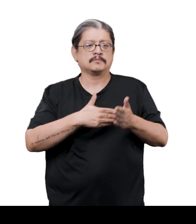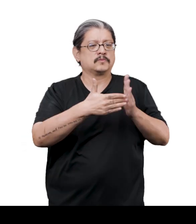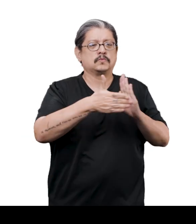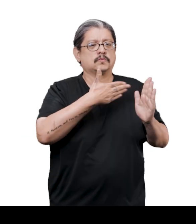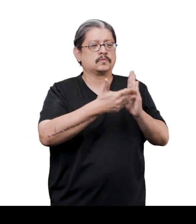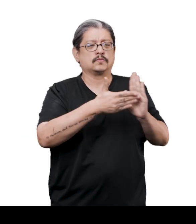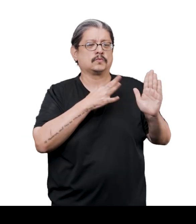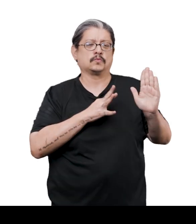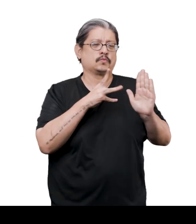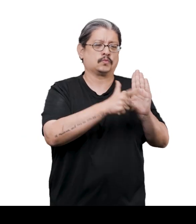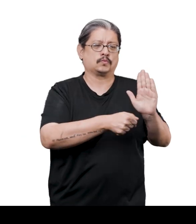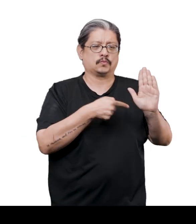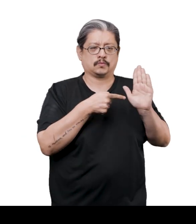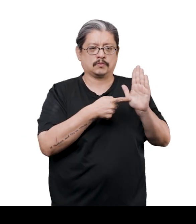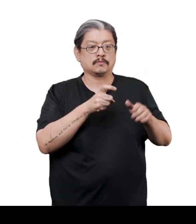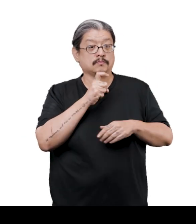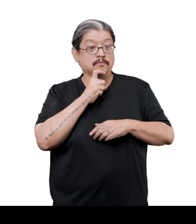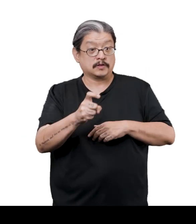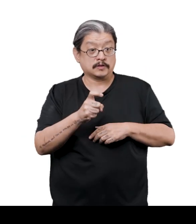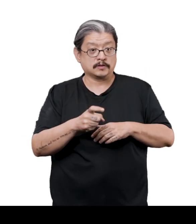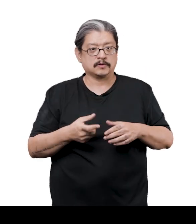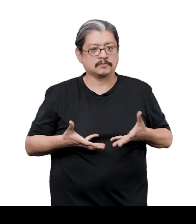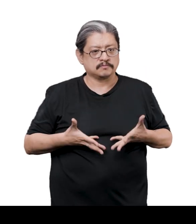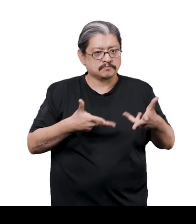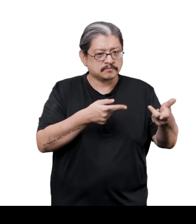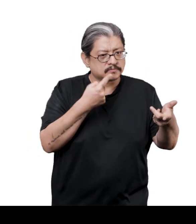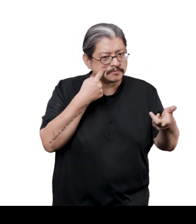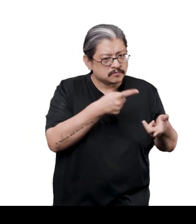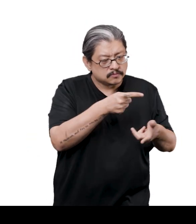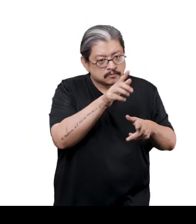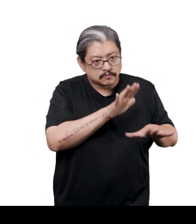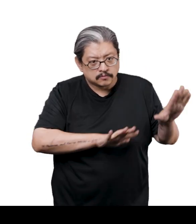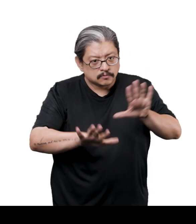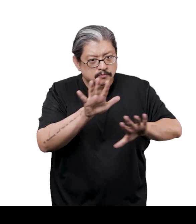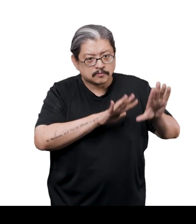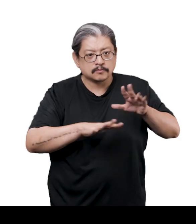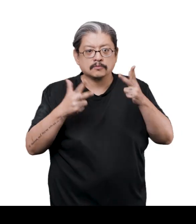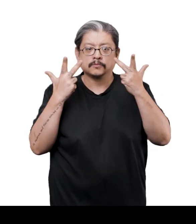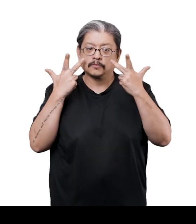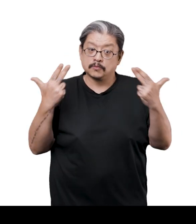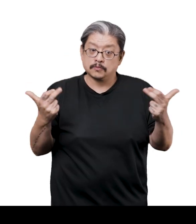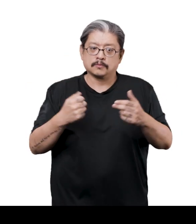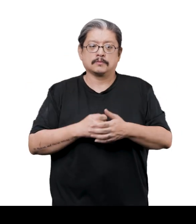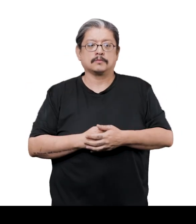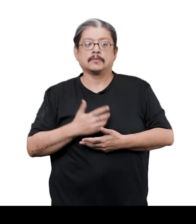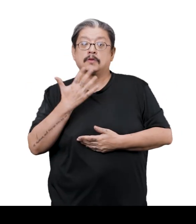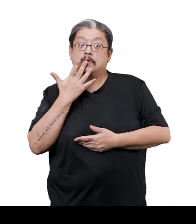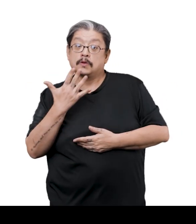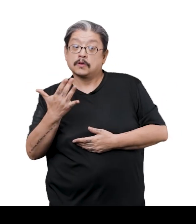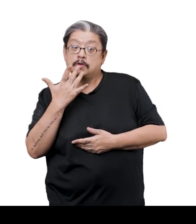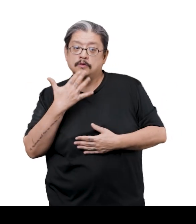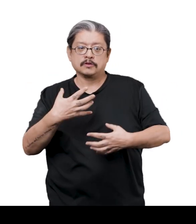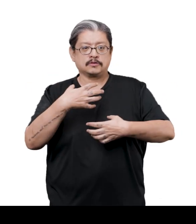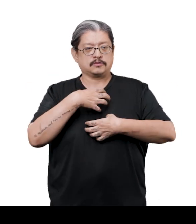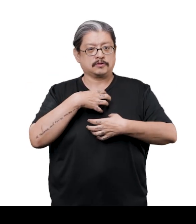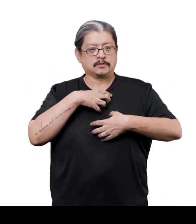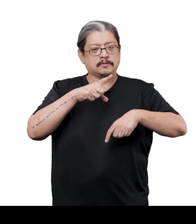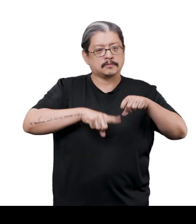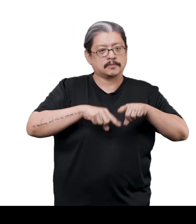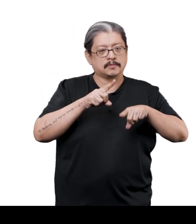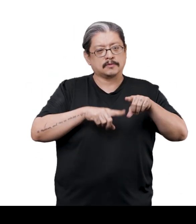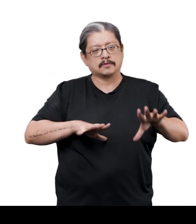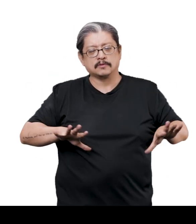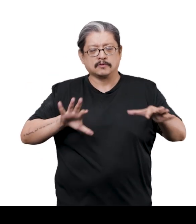de verde, ele nos convida a ver esse instante como um todo orgânico, onde cor, forma e matéria